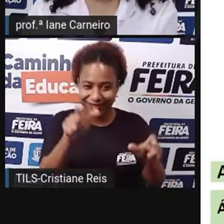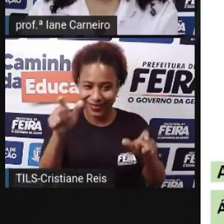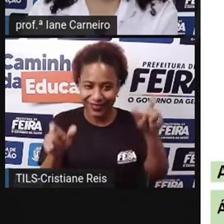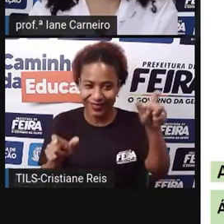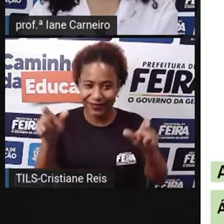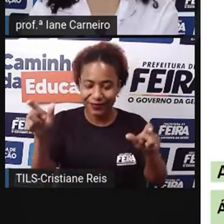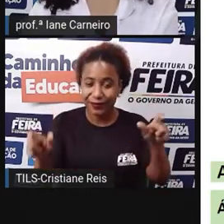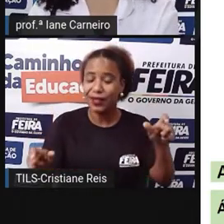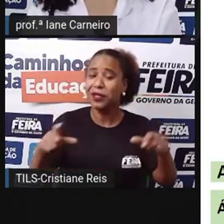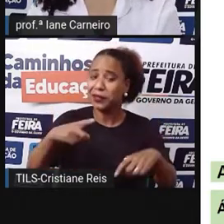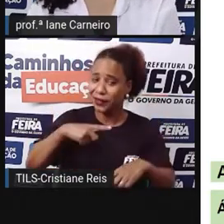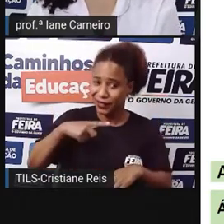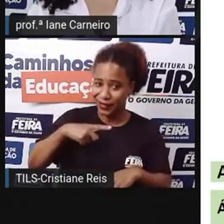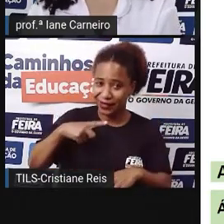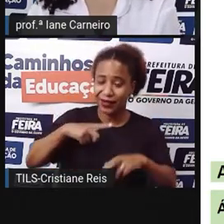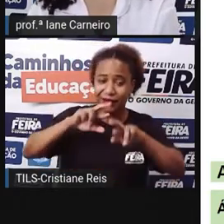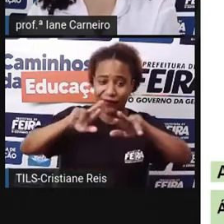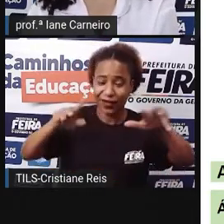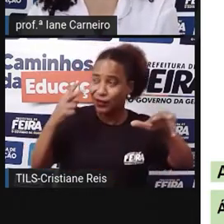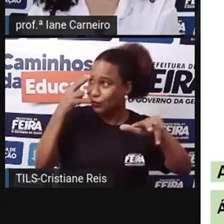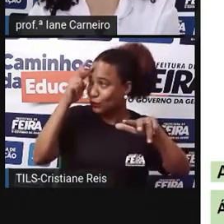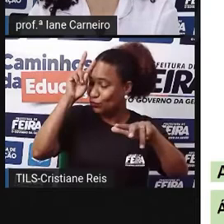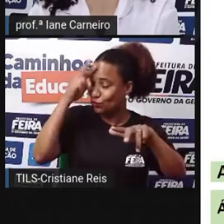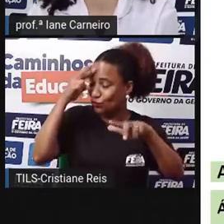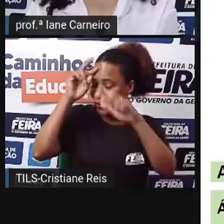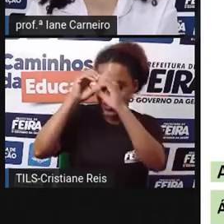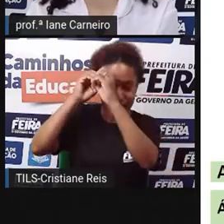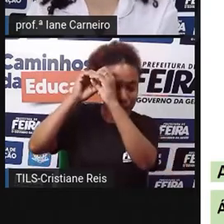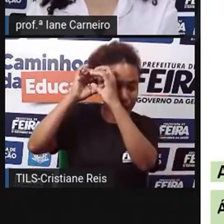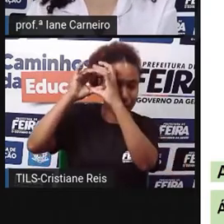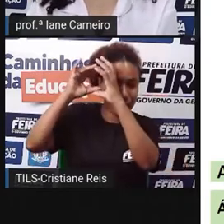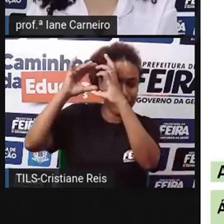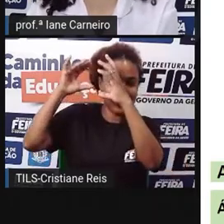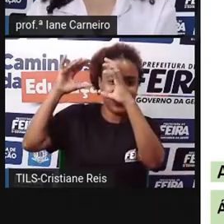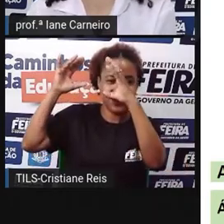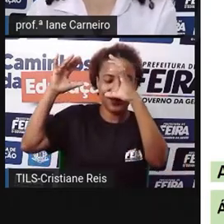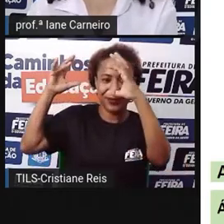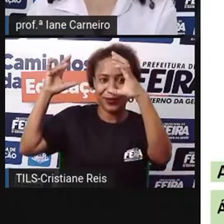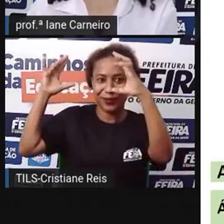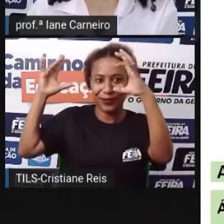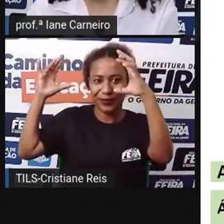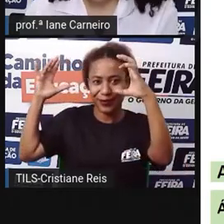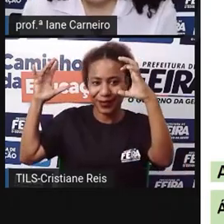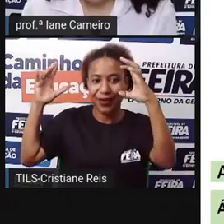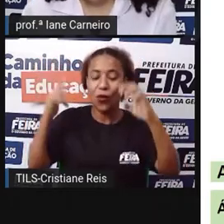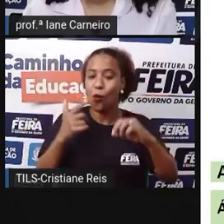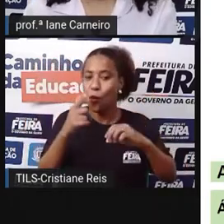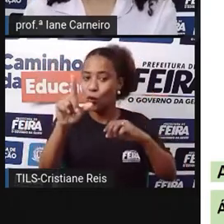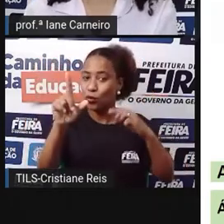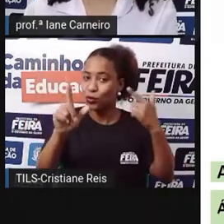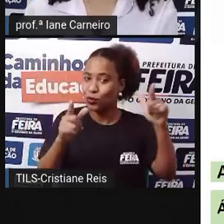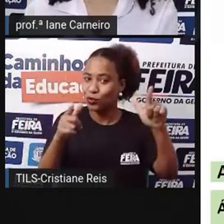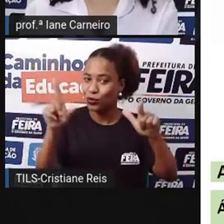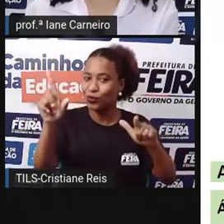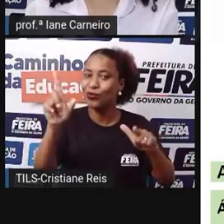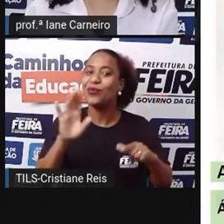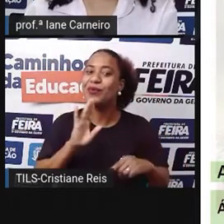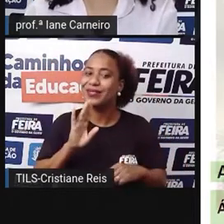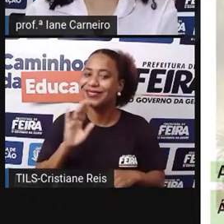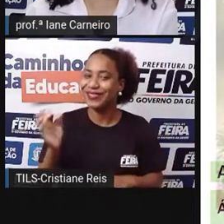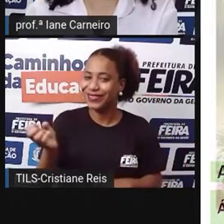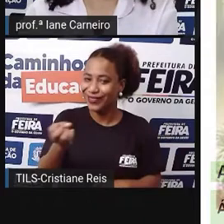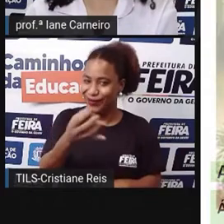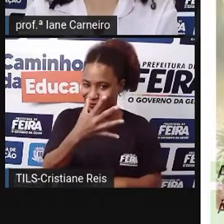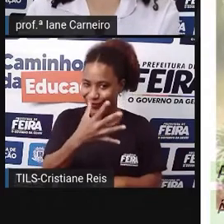de fadas e outras que não são, né, dos contos de fadas, mas que a gente vai conhecer hoje, tá bom? Então, vocês já ouviram falar